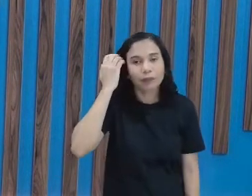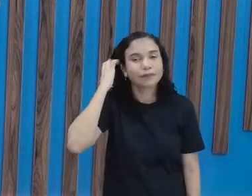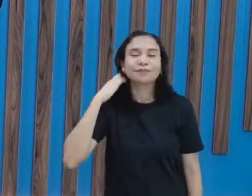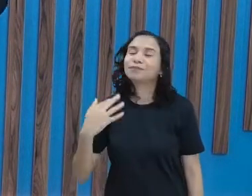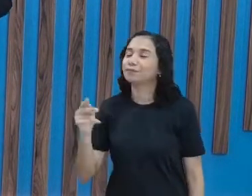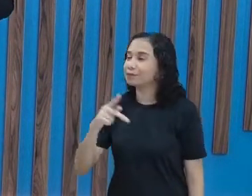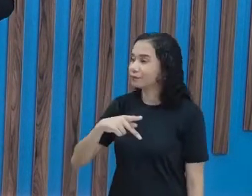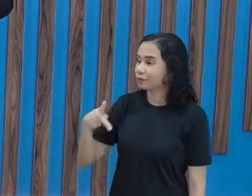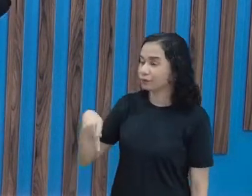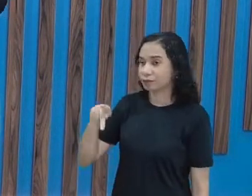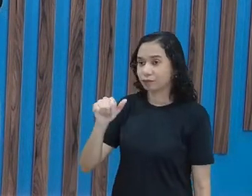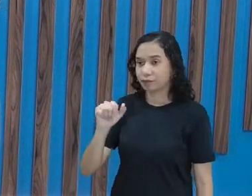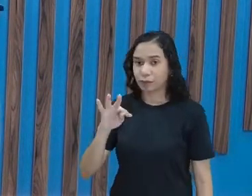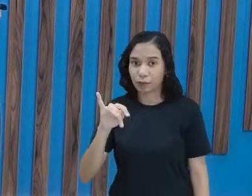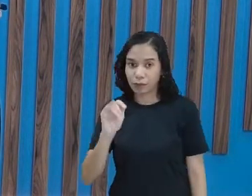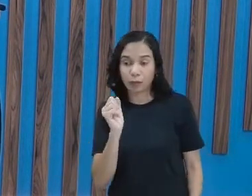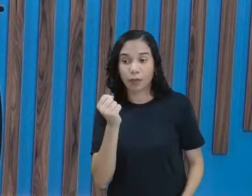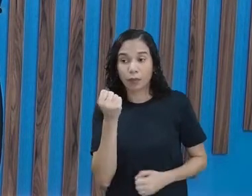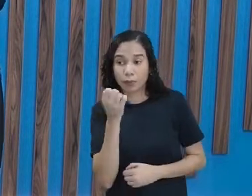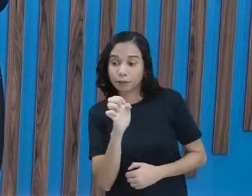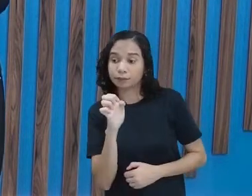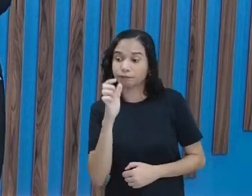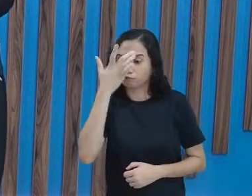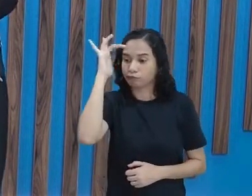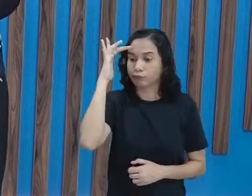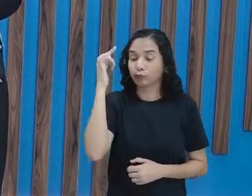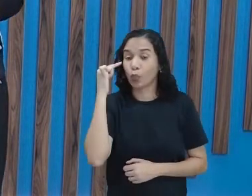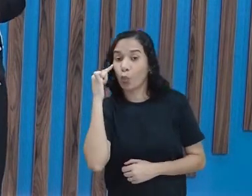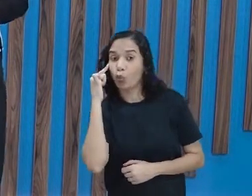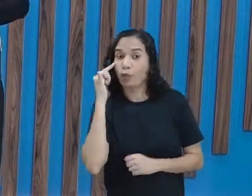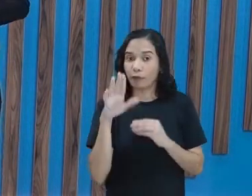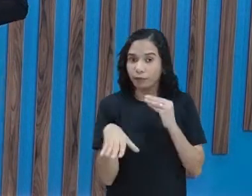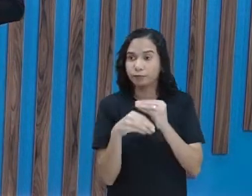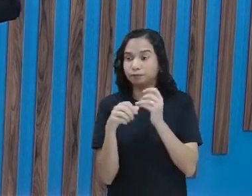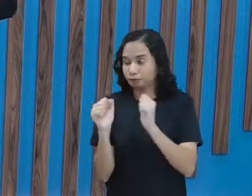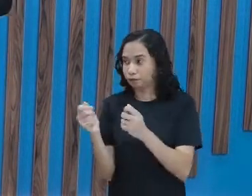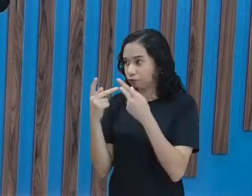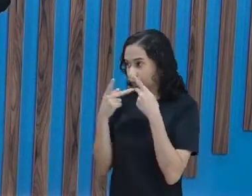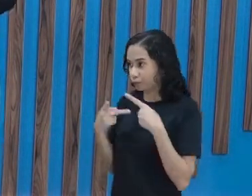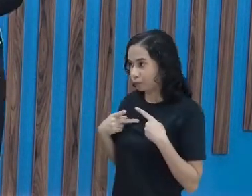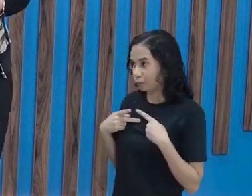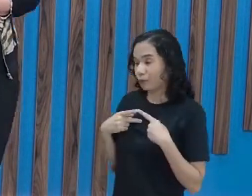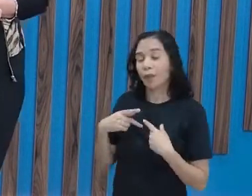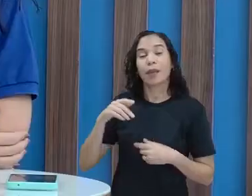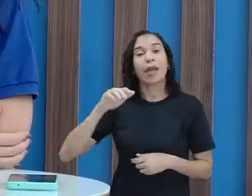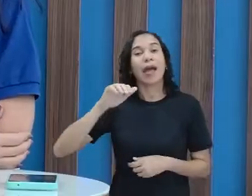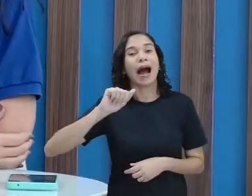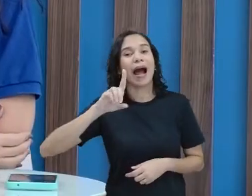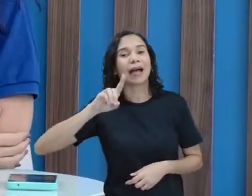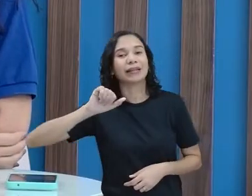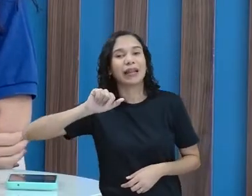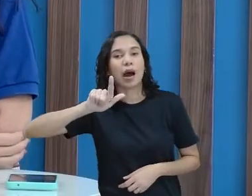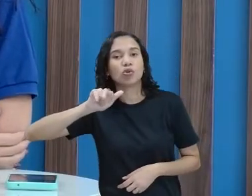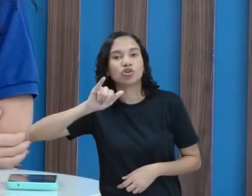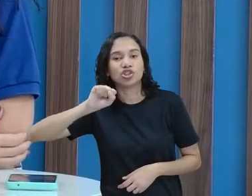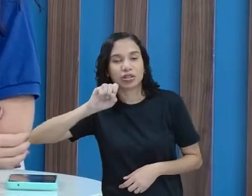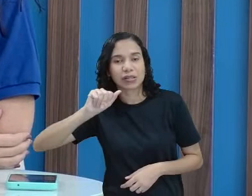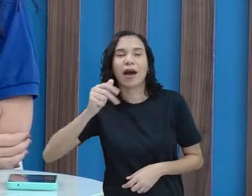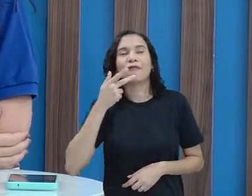Professora Kátia, se alguém comentar alguma coisa, me fala, tá? A Dalgisa já está aqui